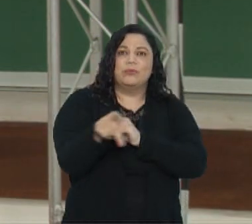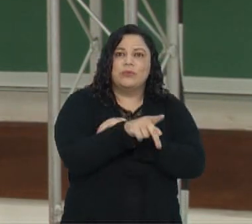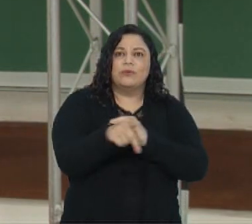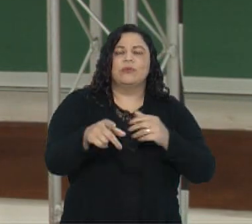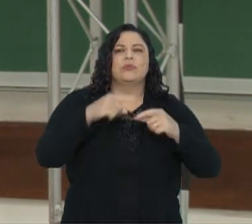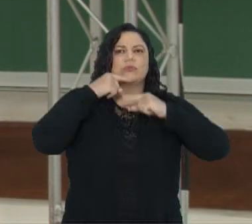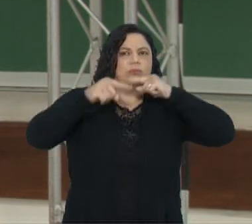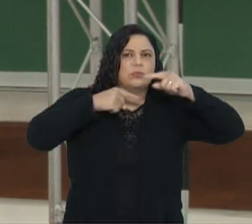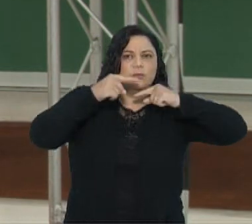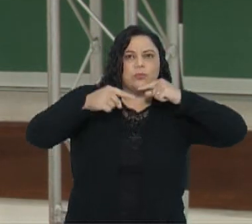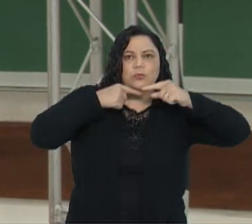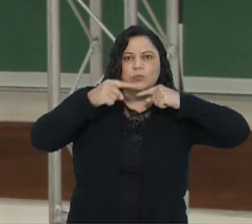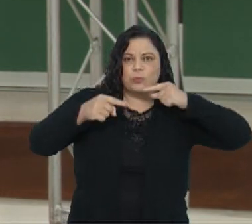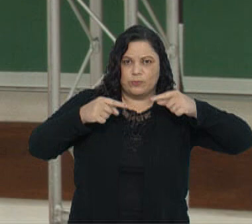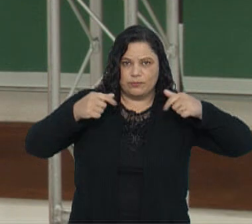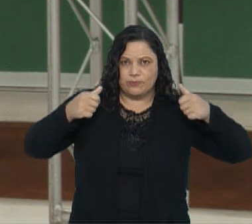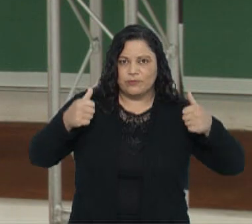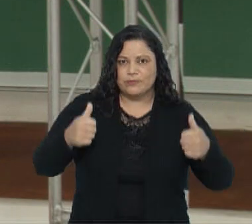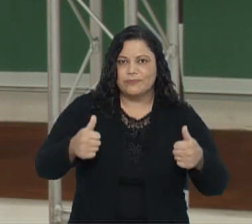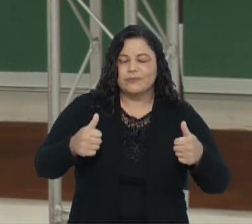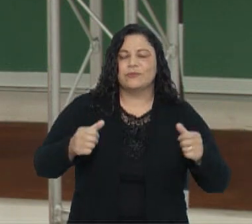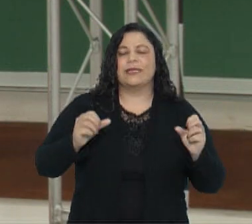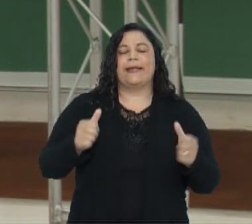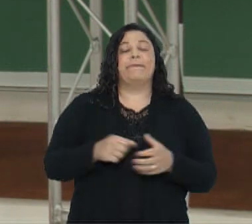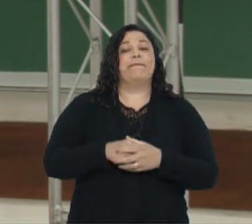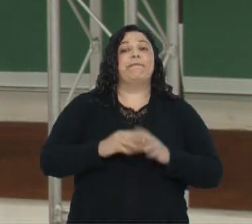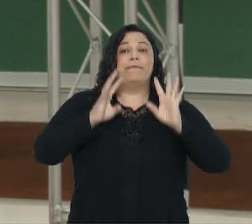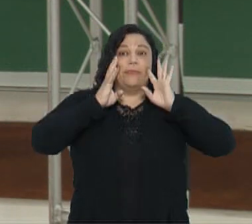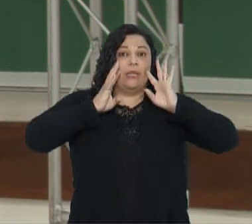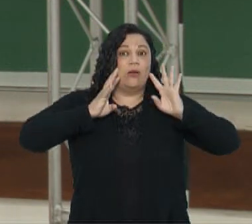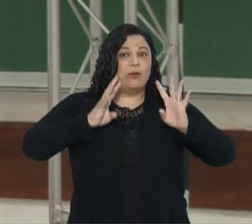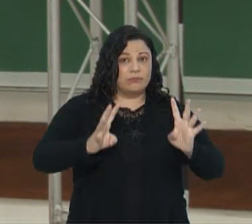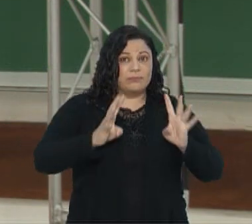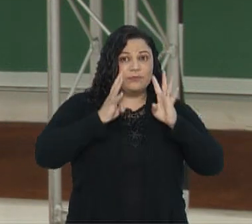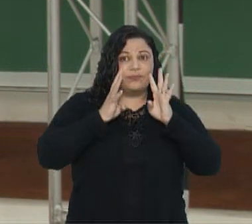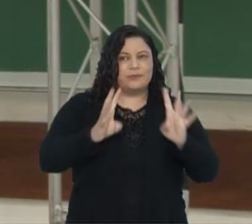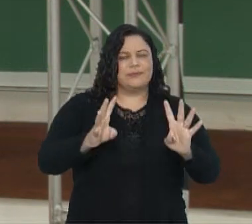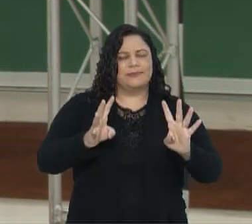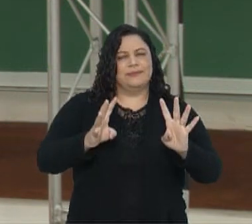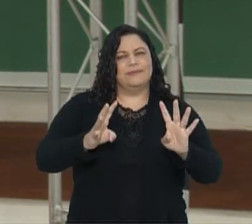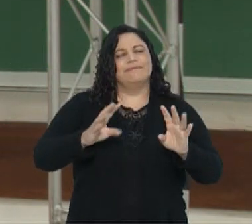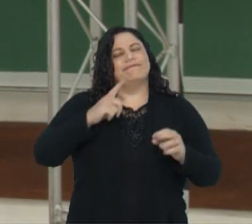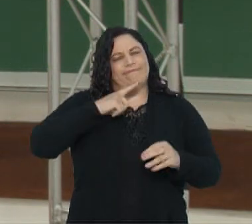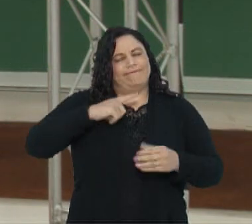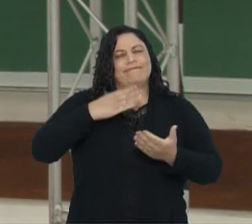alguma dúvida aí, mas fiquem atentos, porque daí vem mais aí